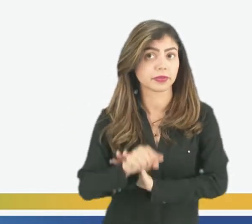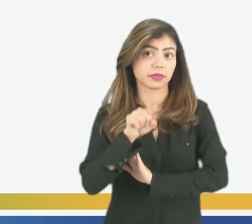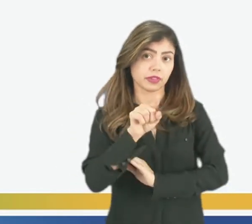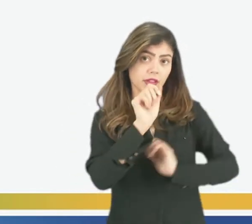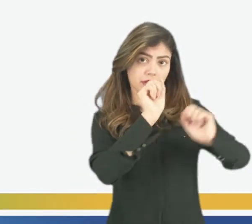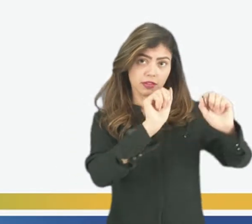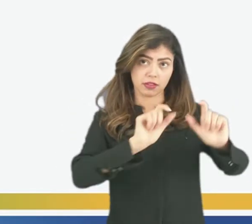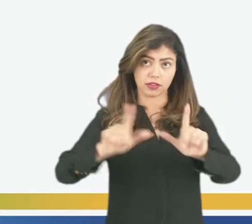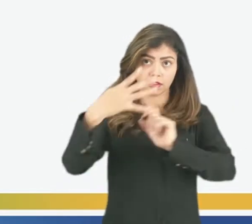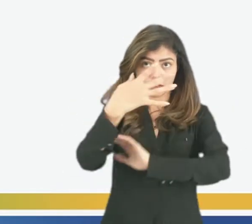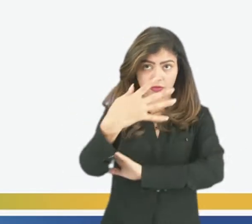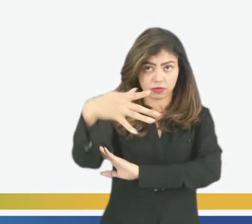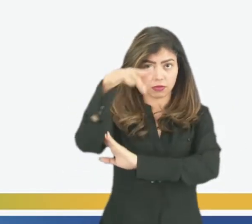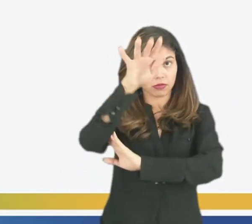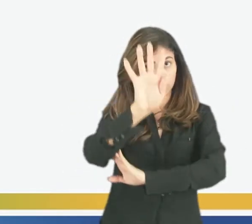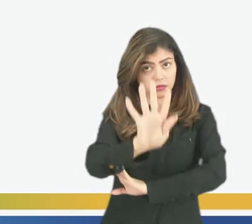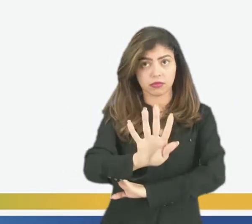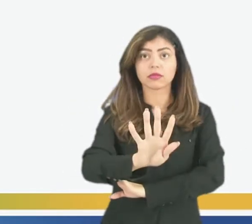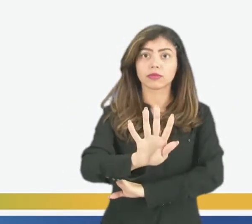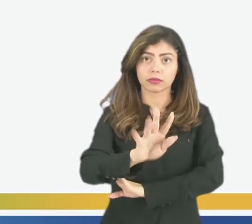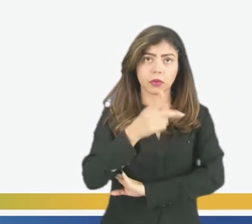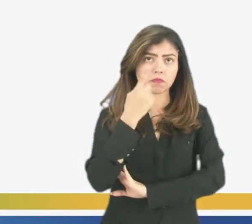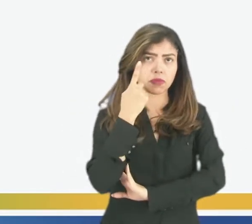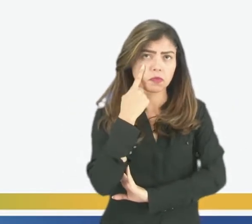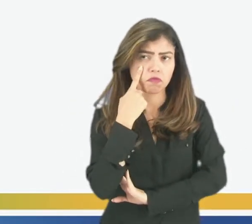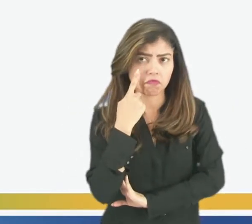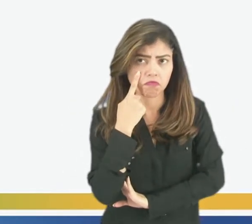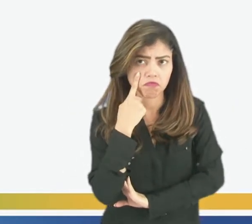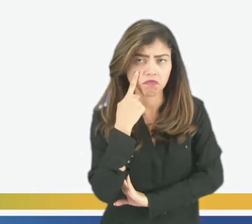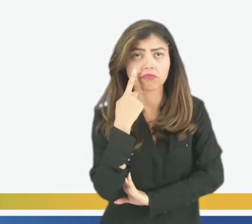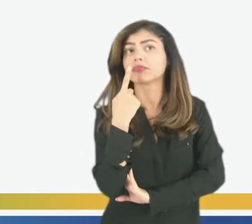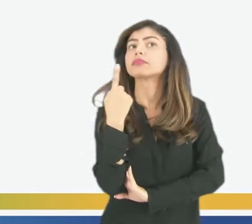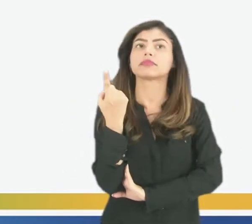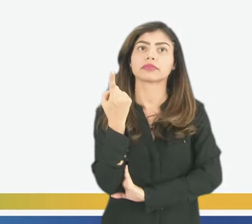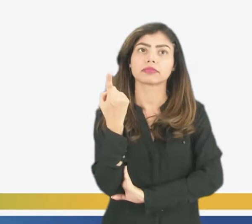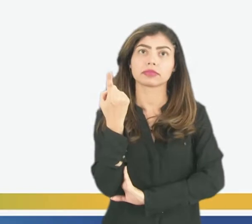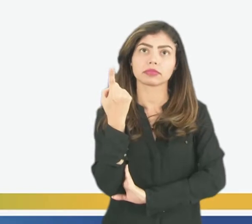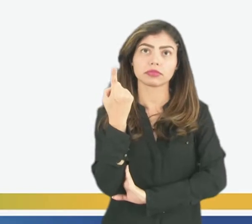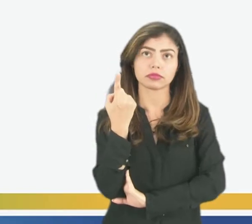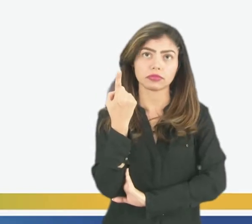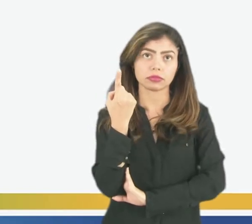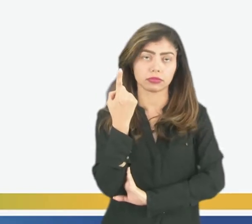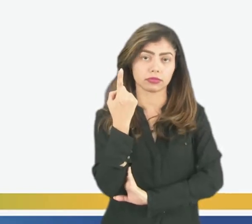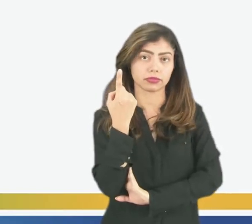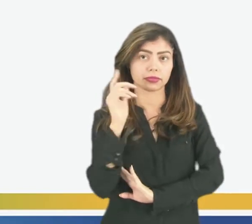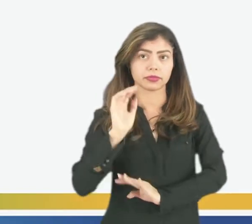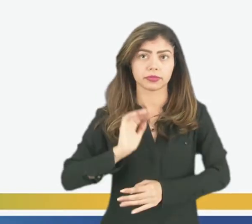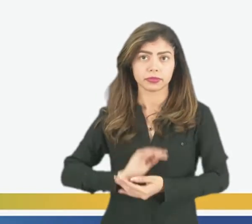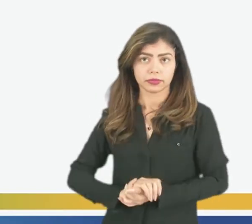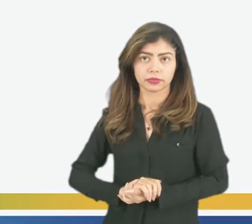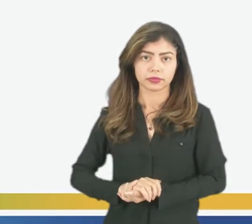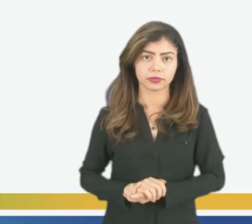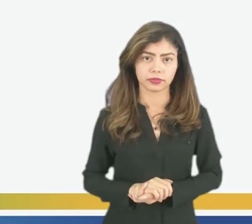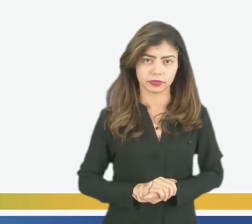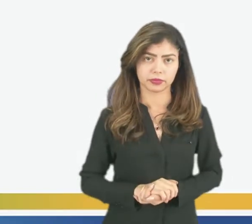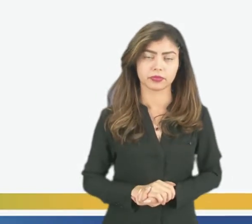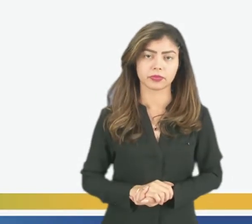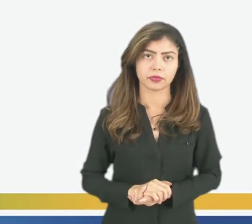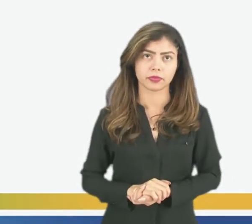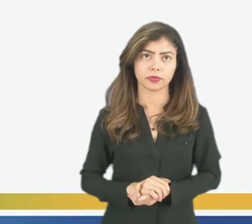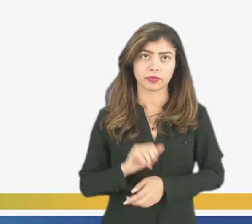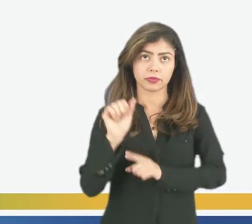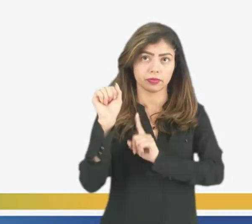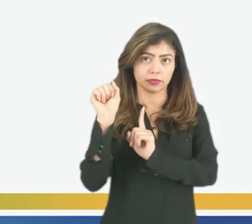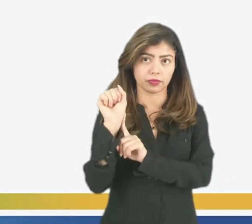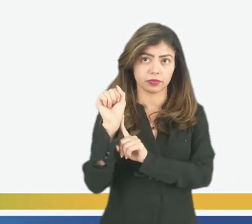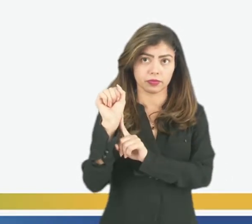dessa nossa tabelinha. Perceba, nós temos na nossa coluna, nós temos